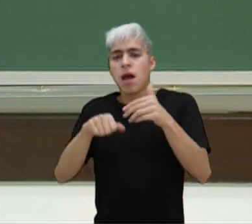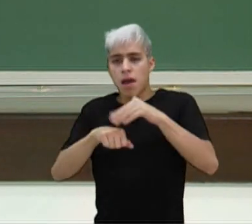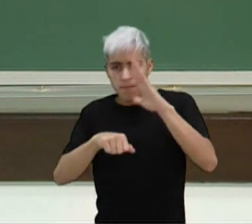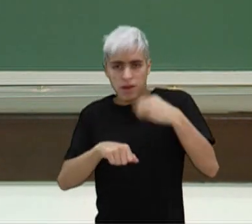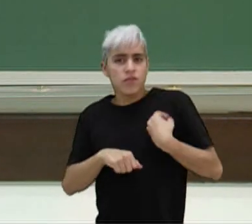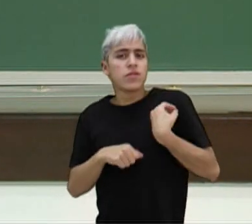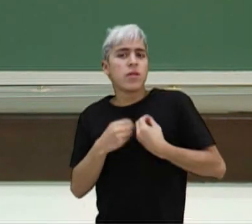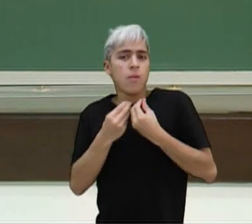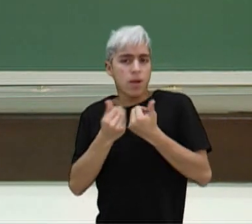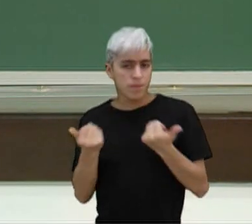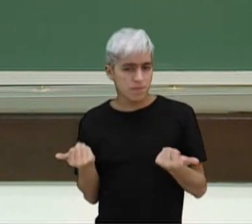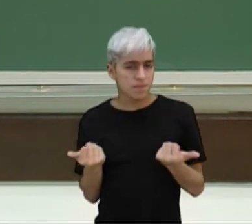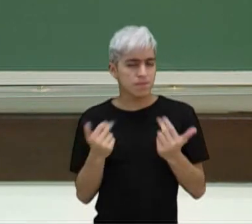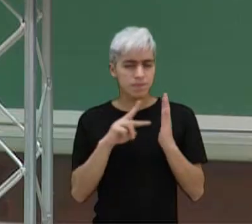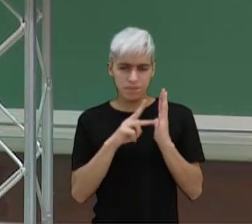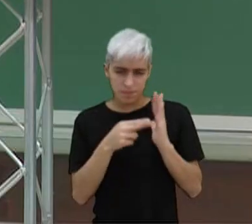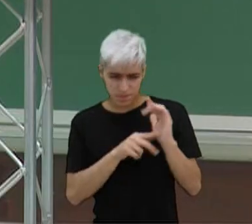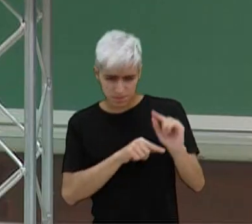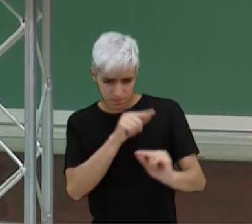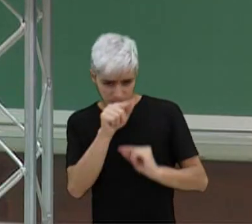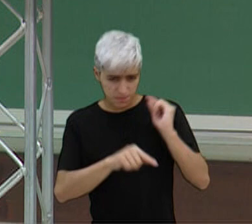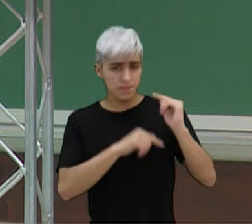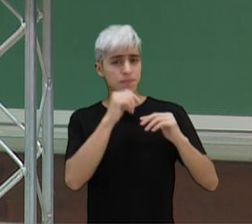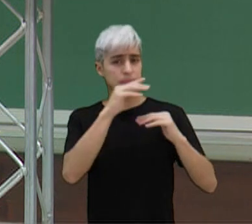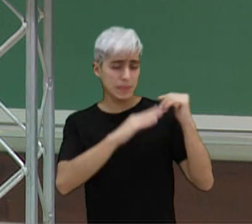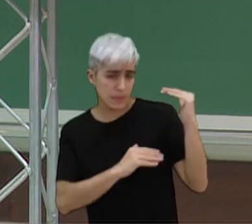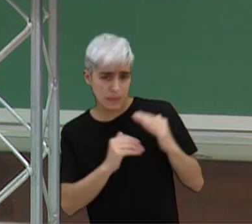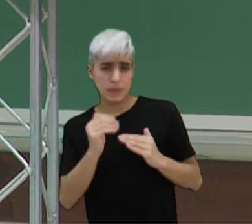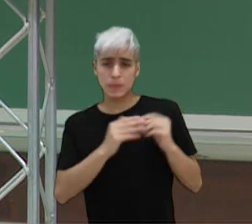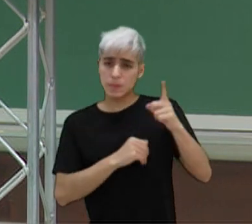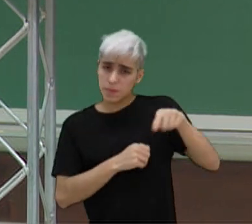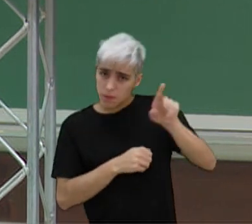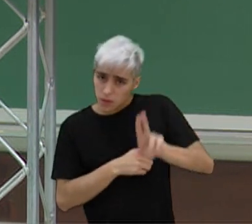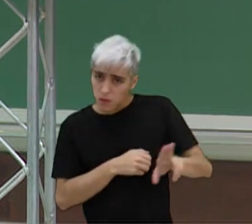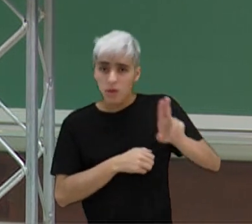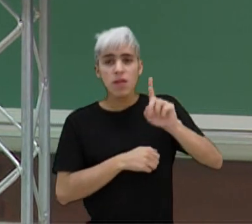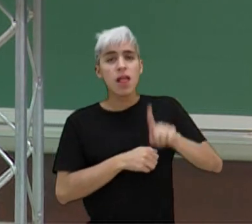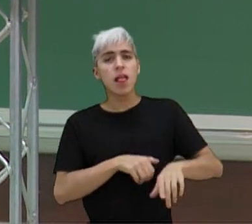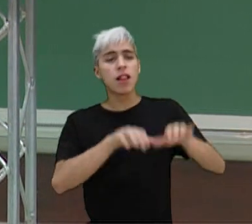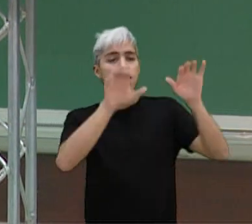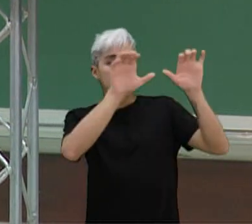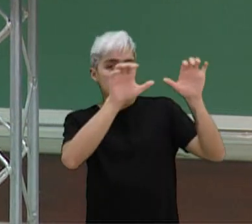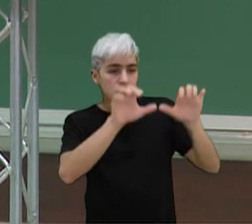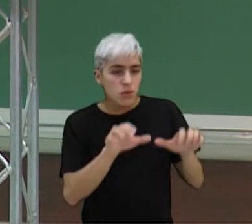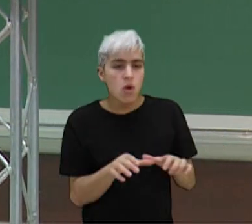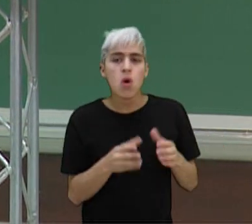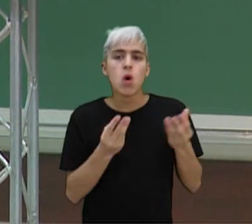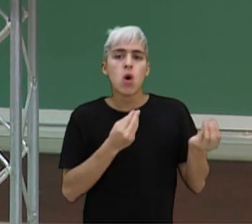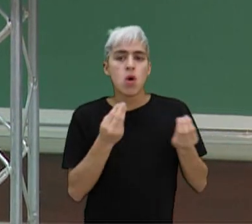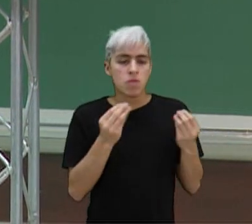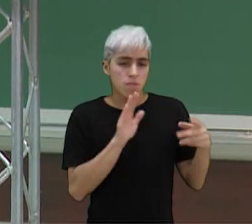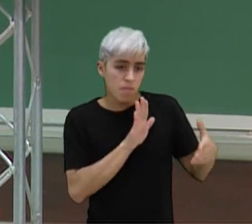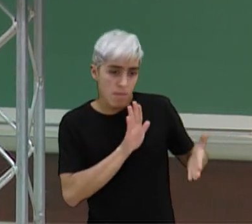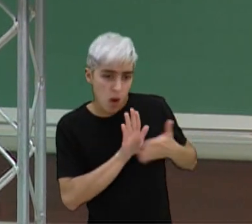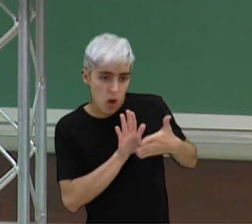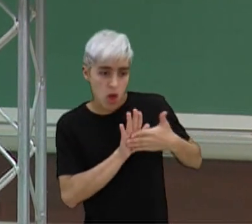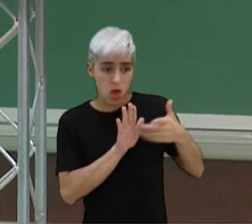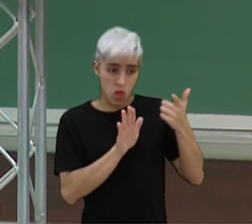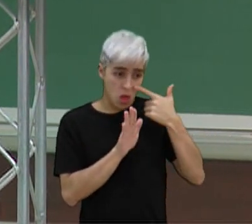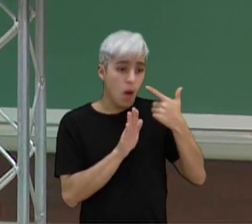vida. Ou seja, são práticas que são utilizadas, são infraestruturas que são propostas e